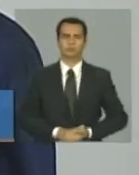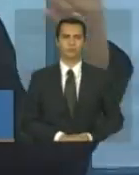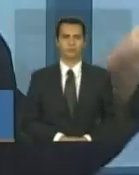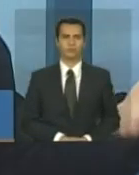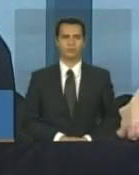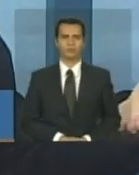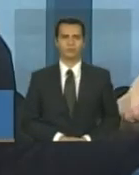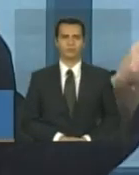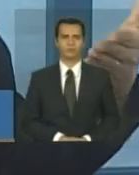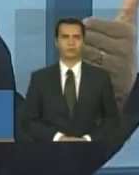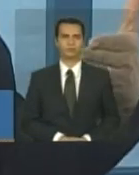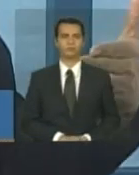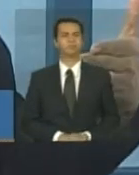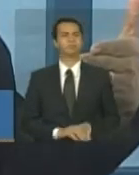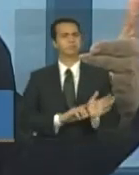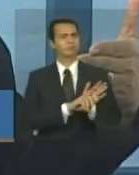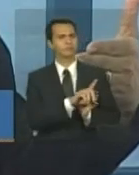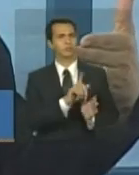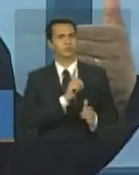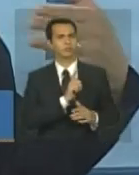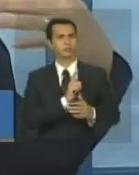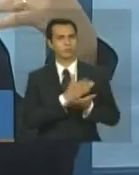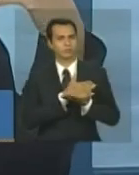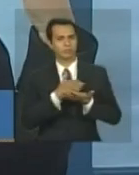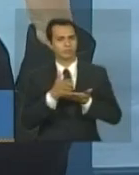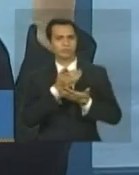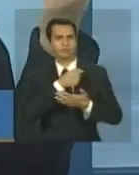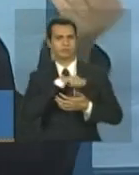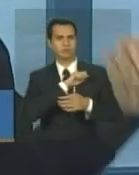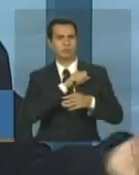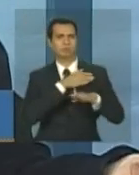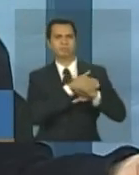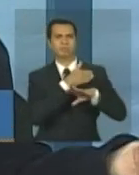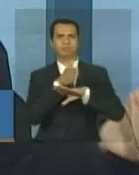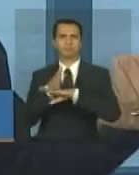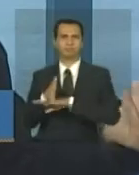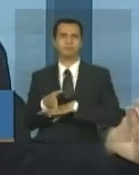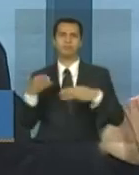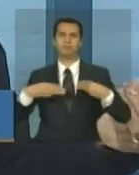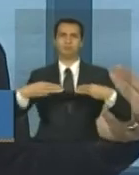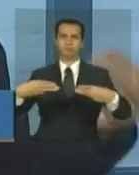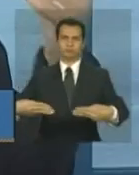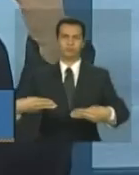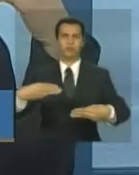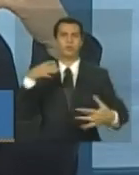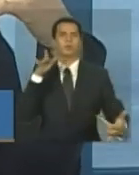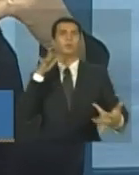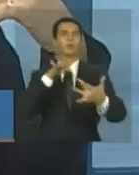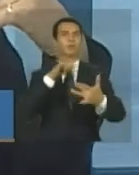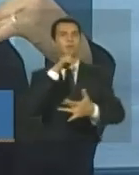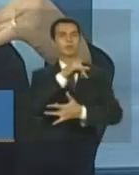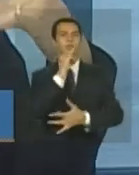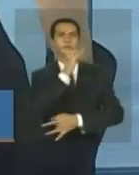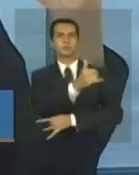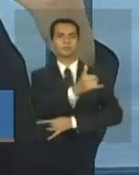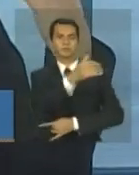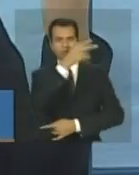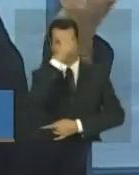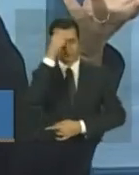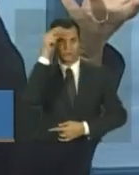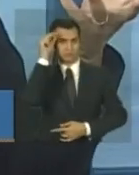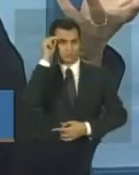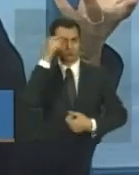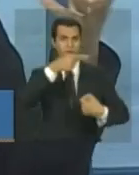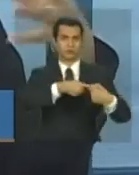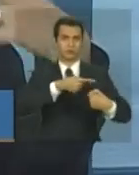em que começa esse processo de fiscalização Ministério entre em contato com o município qual